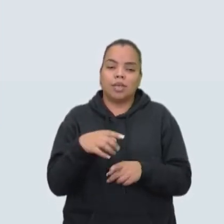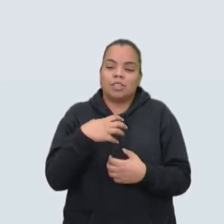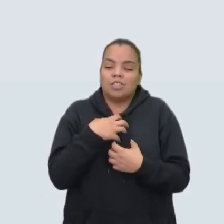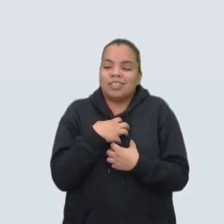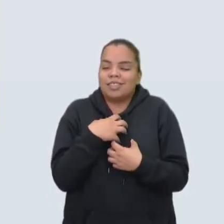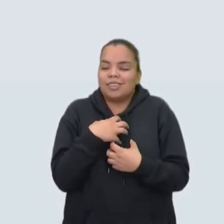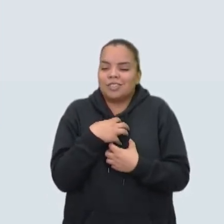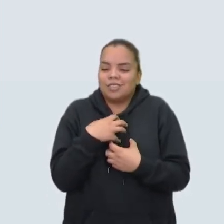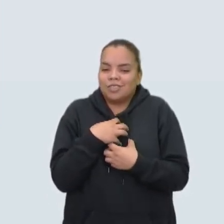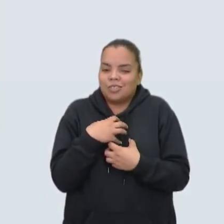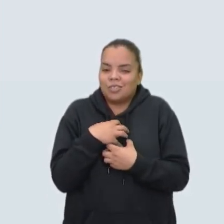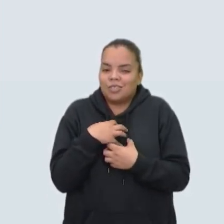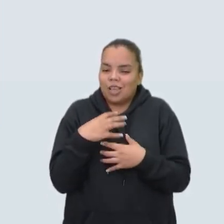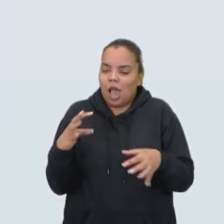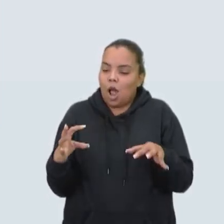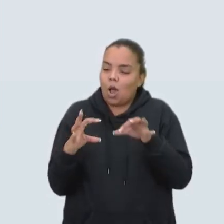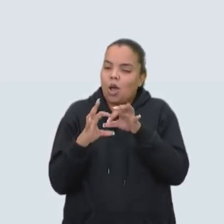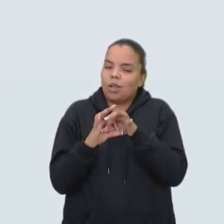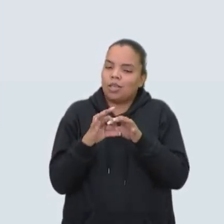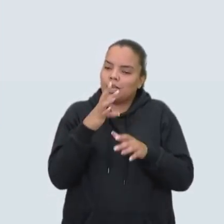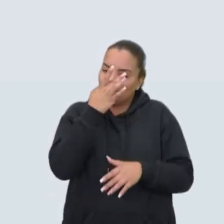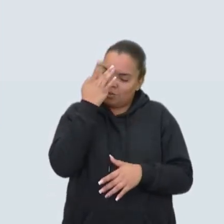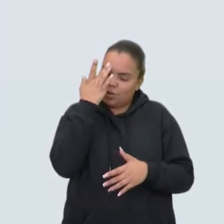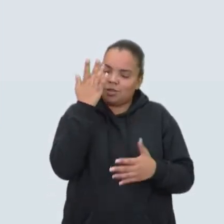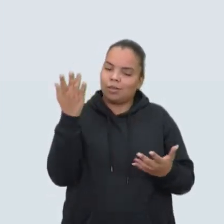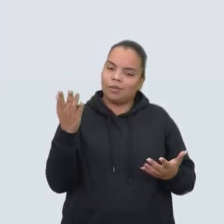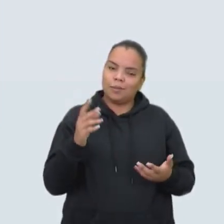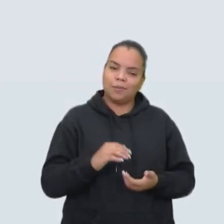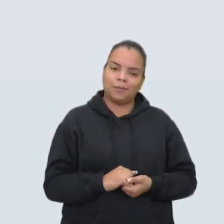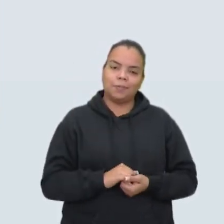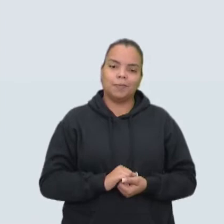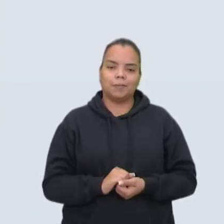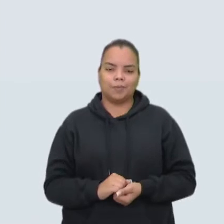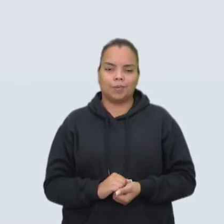e conectar-se como um ser humano.